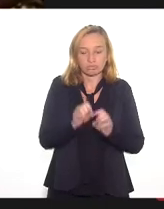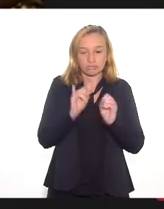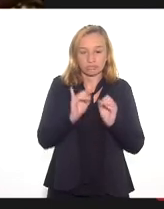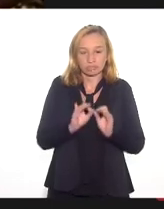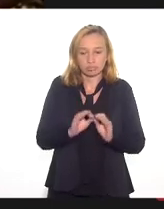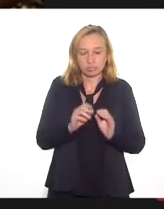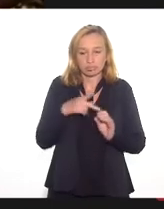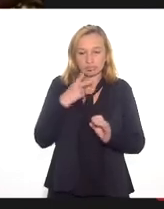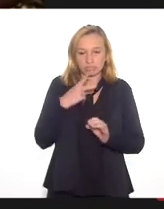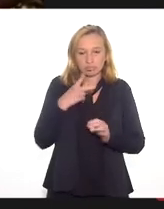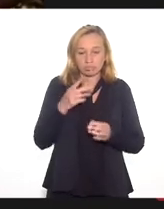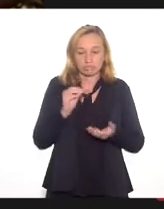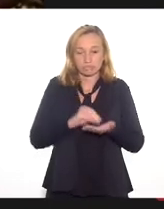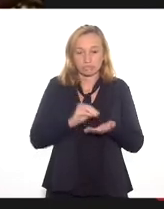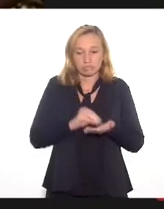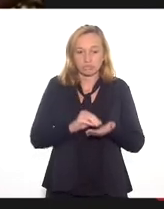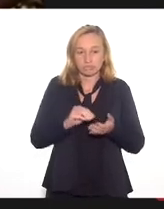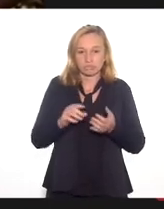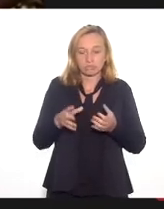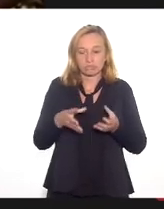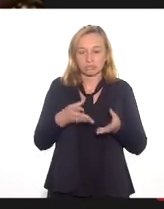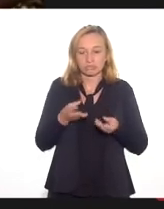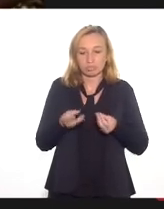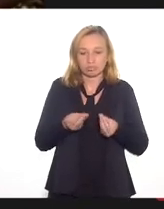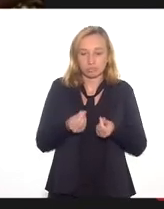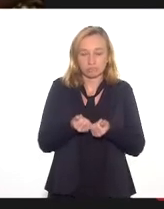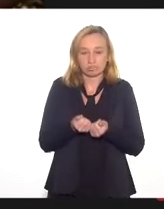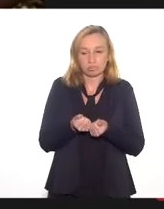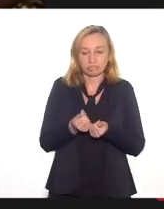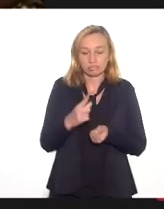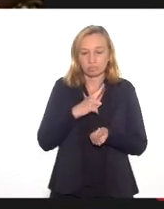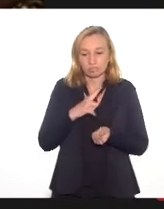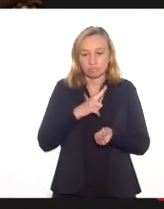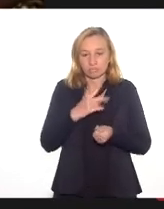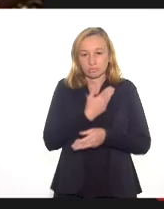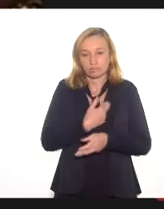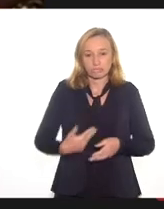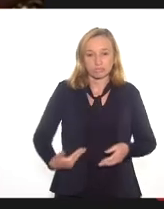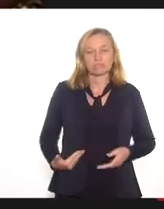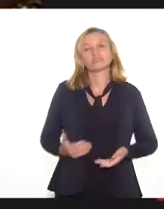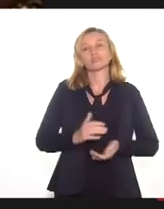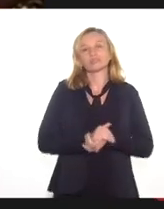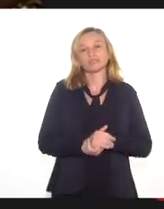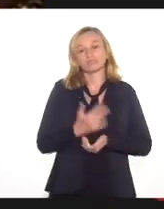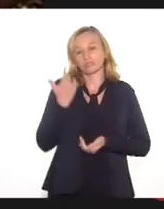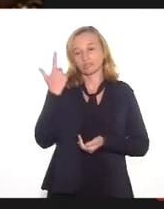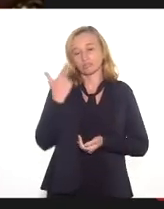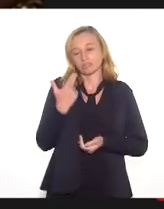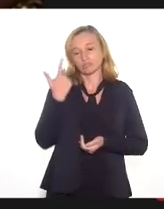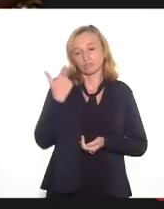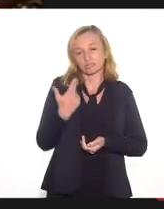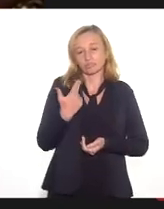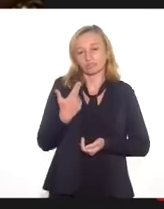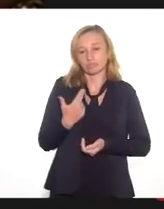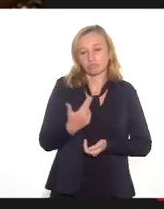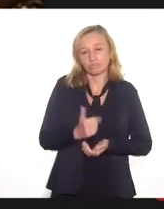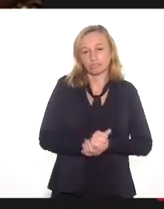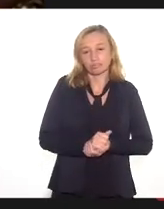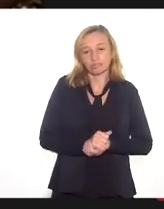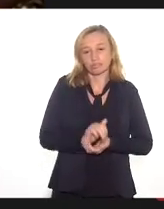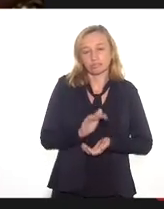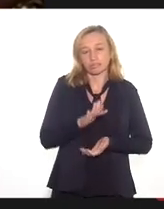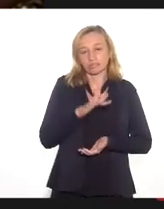insensibilidade que a gente tem diante de um governo que vai naturalizar por exemplo o descarte